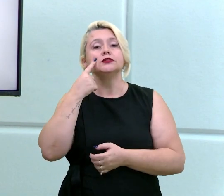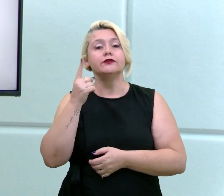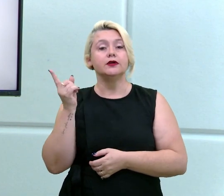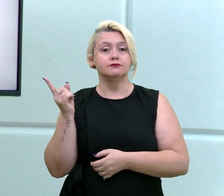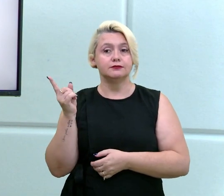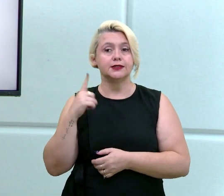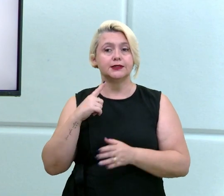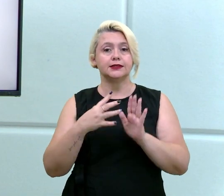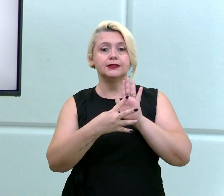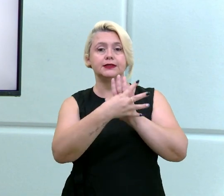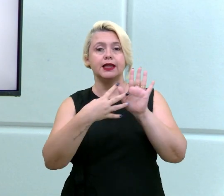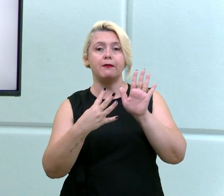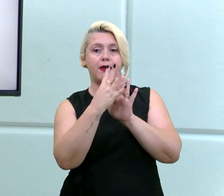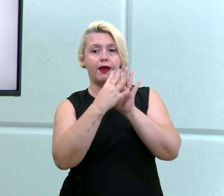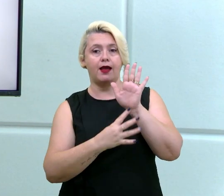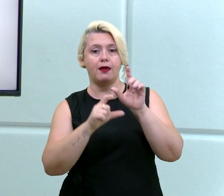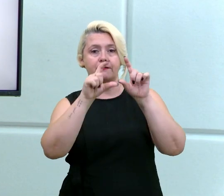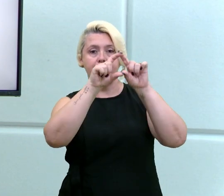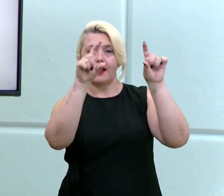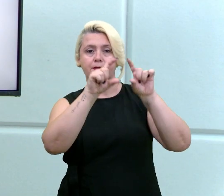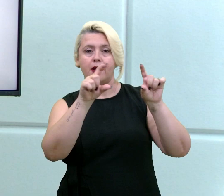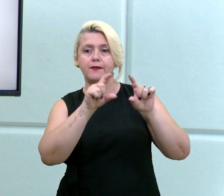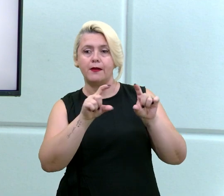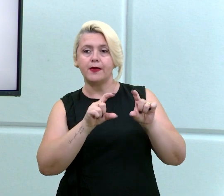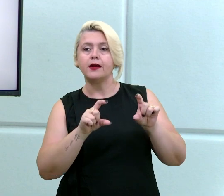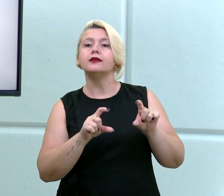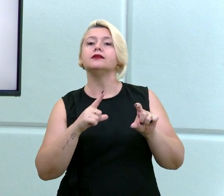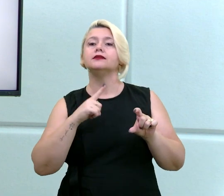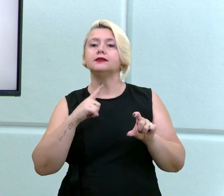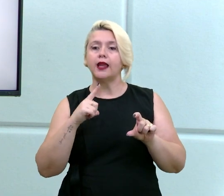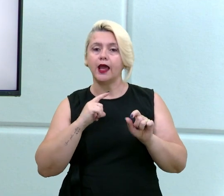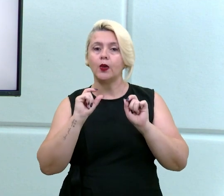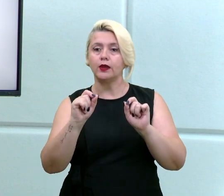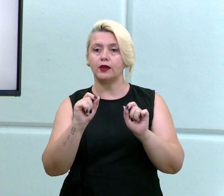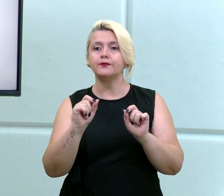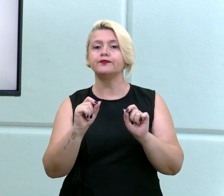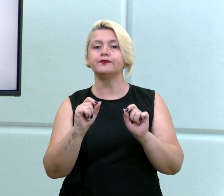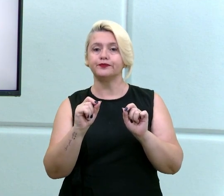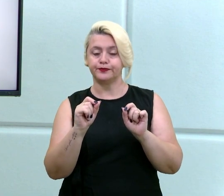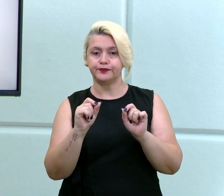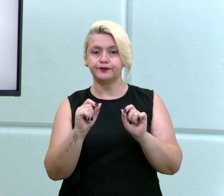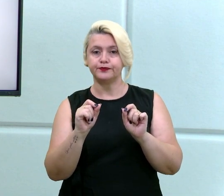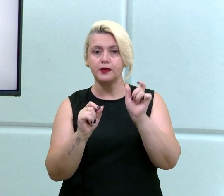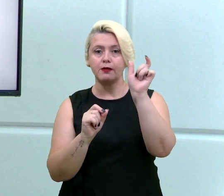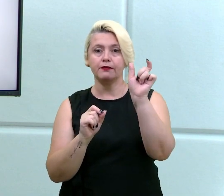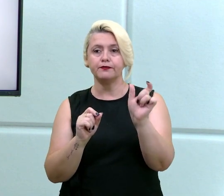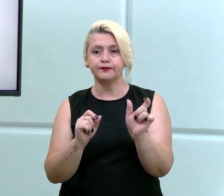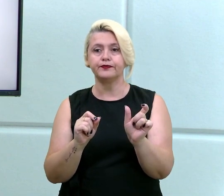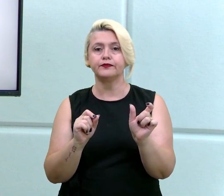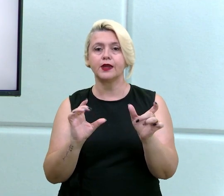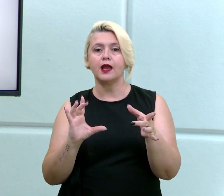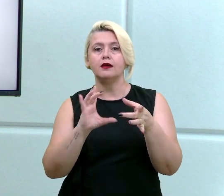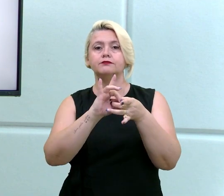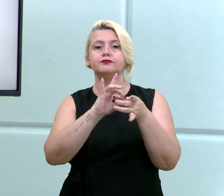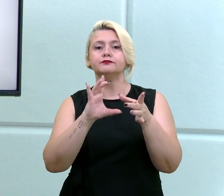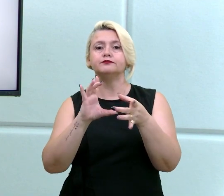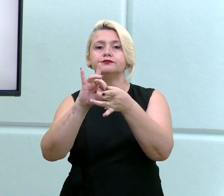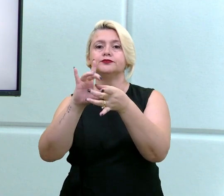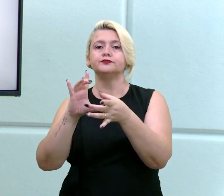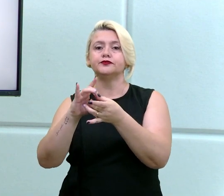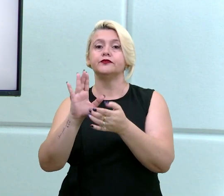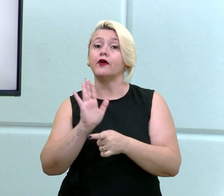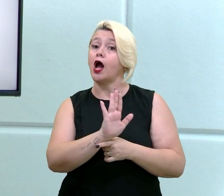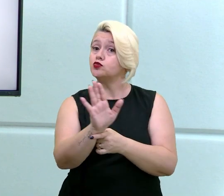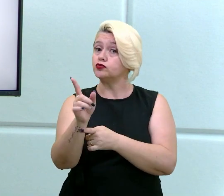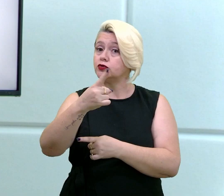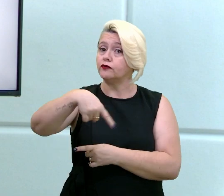nessa tabelinha agora alguns elementos modalizadores, elementos de articulação que vão ajudar